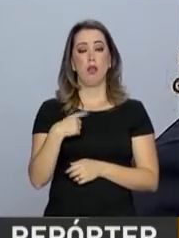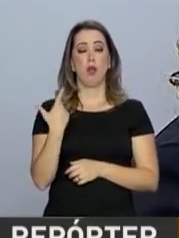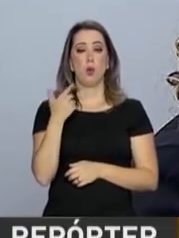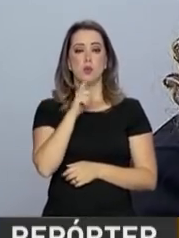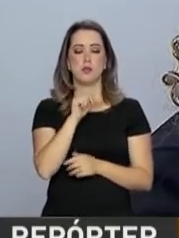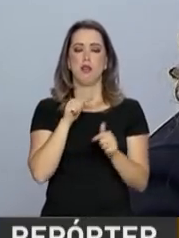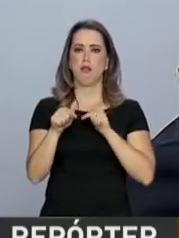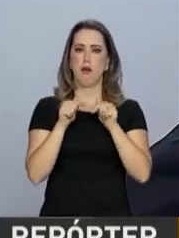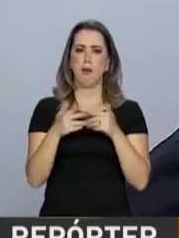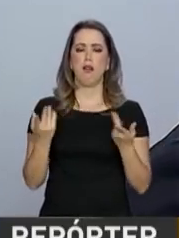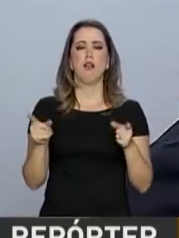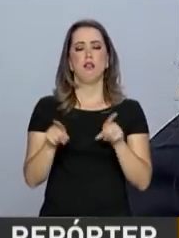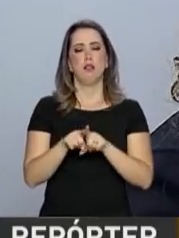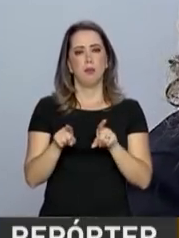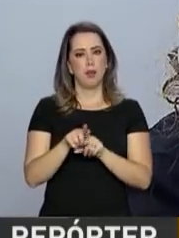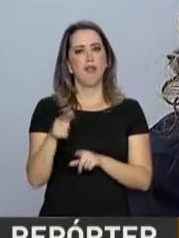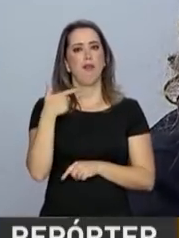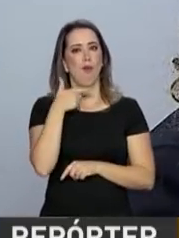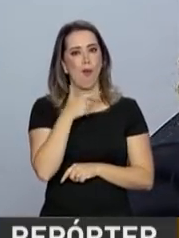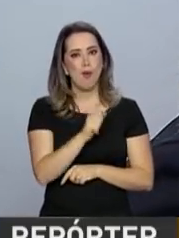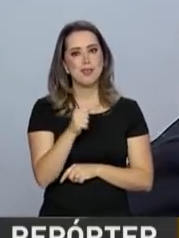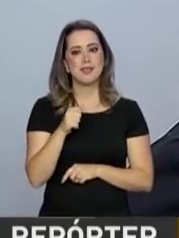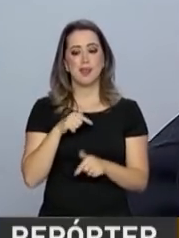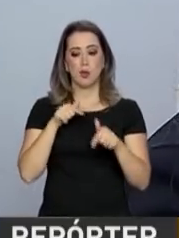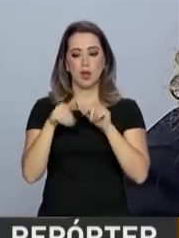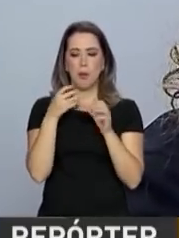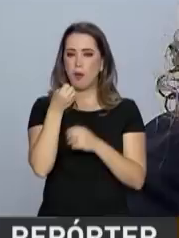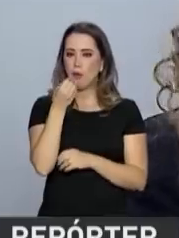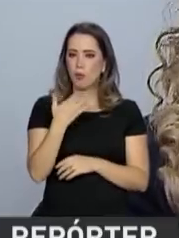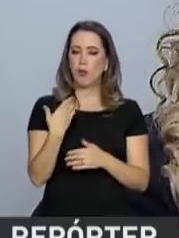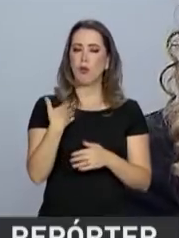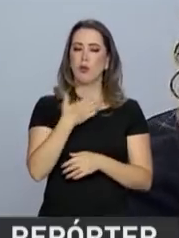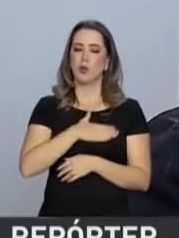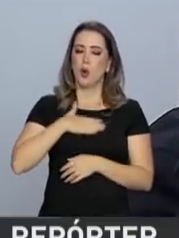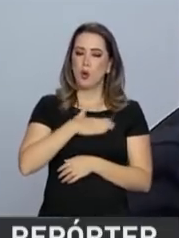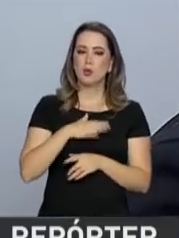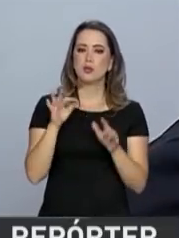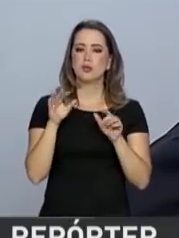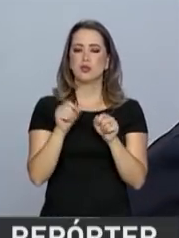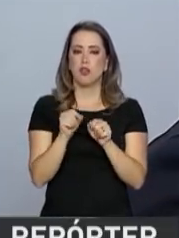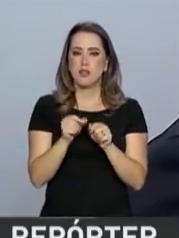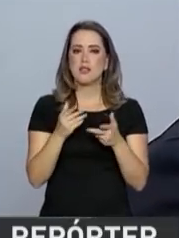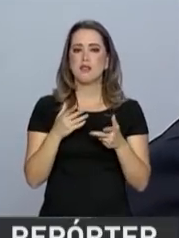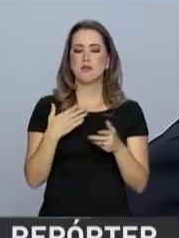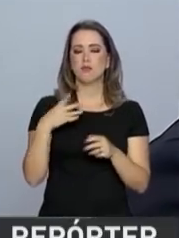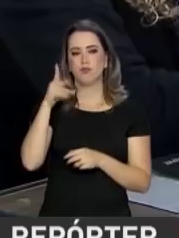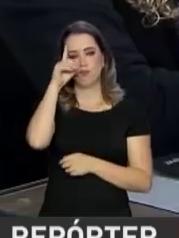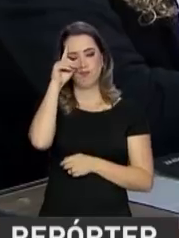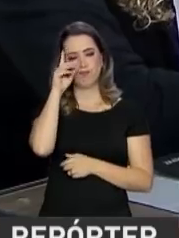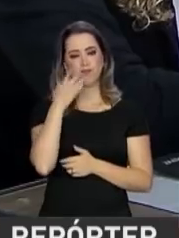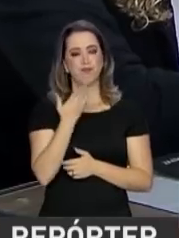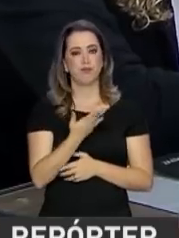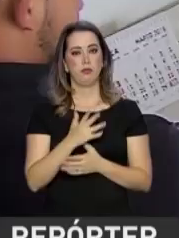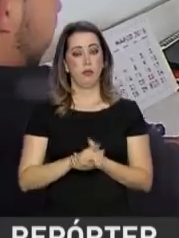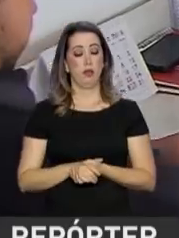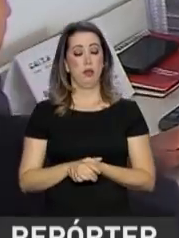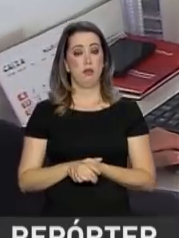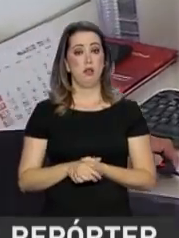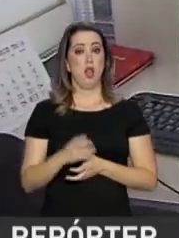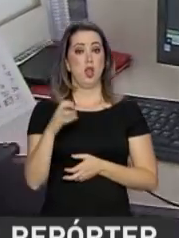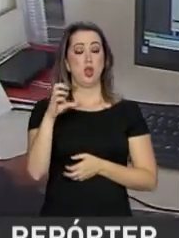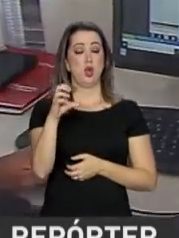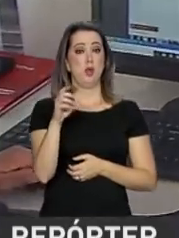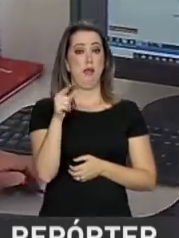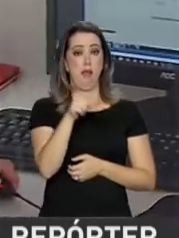conseguir emprego conseguir algo que realmente é você sai de casa feliz pra fazer e é o que a gente faz aqui janaína e outros